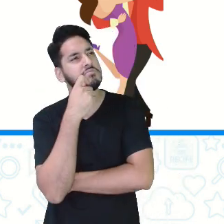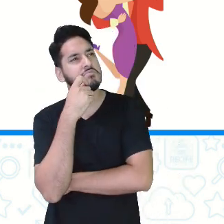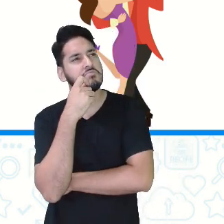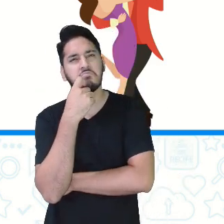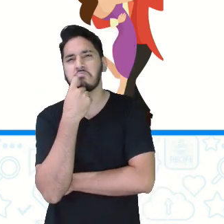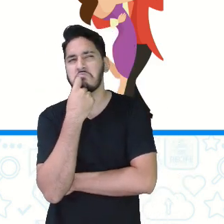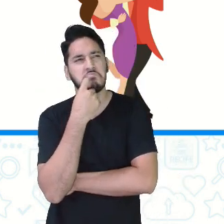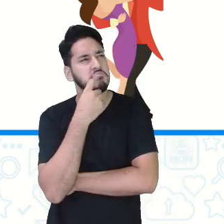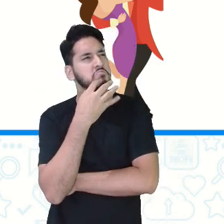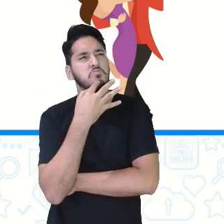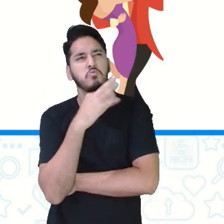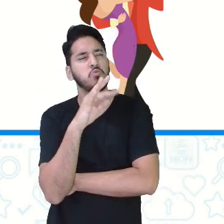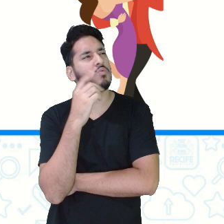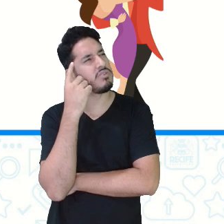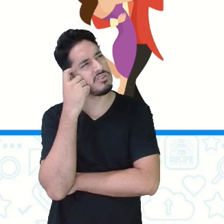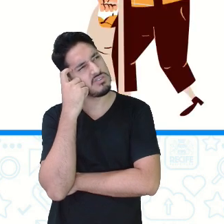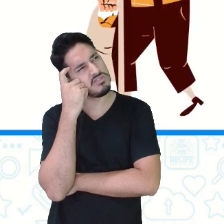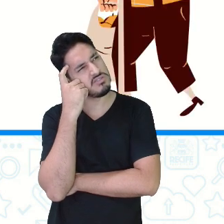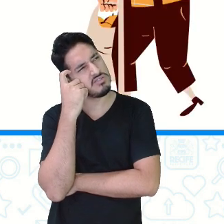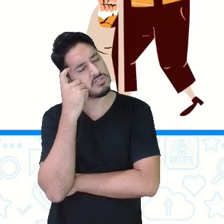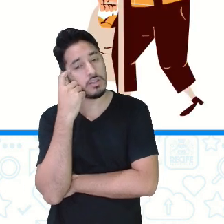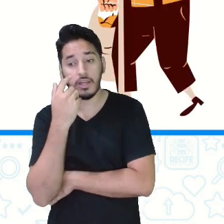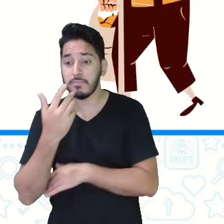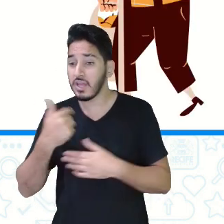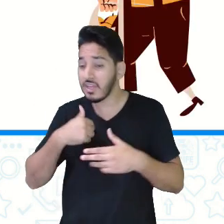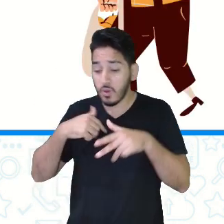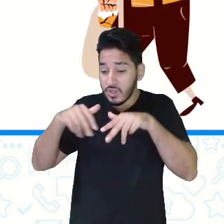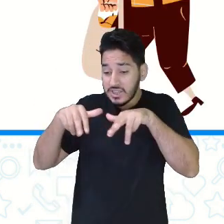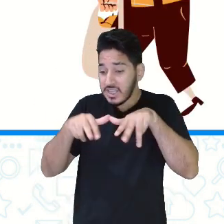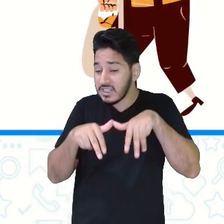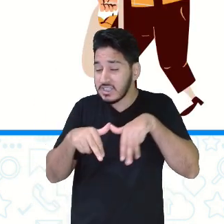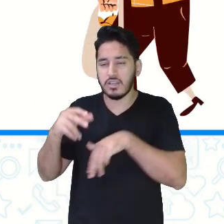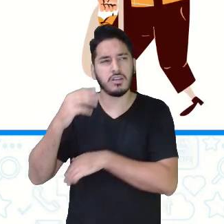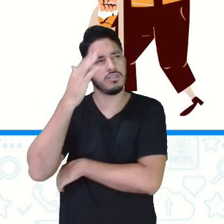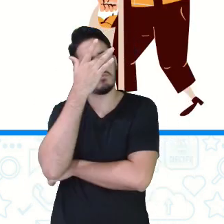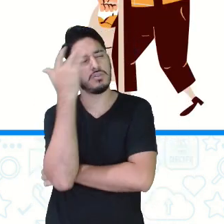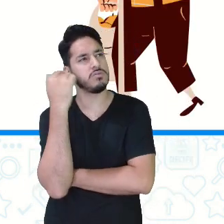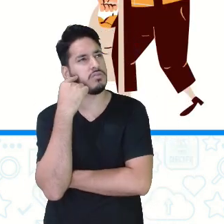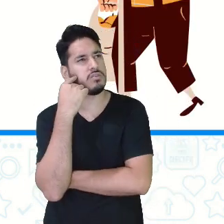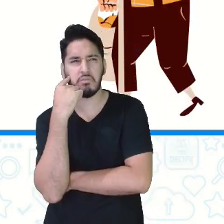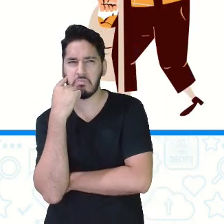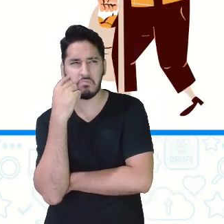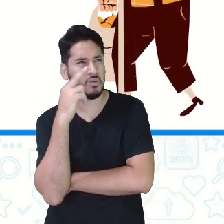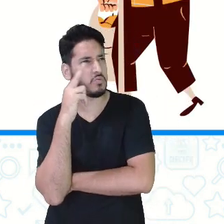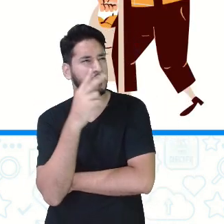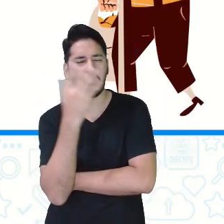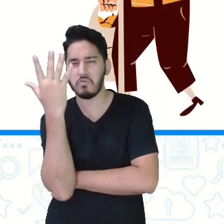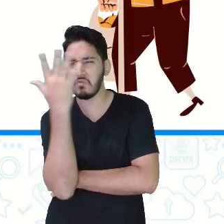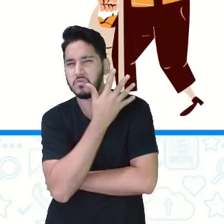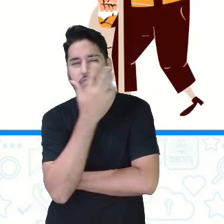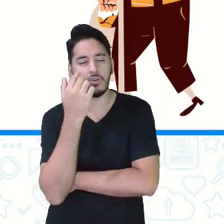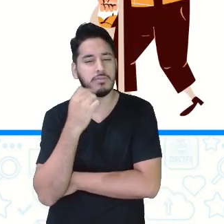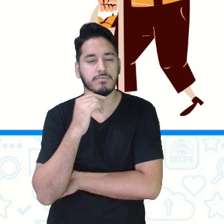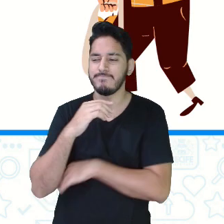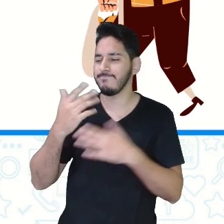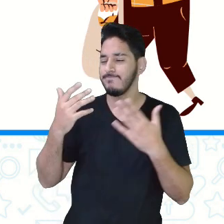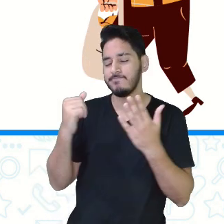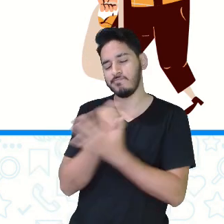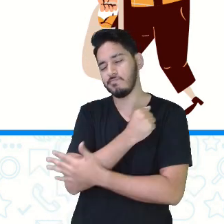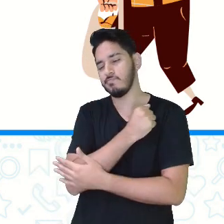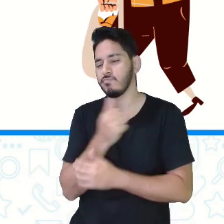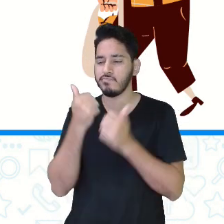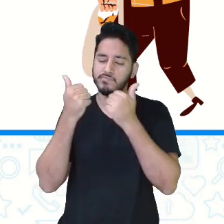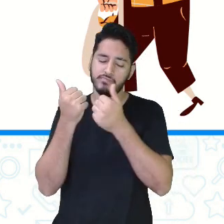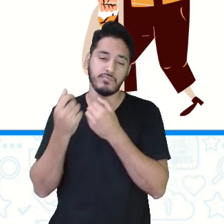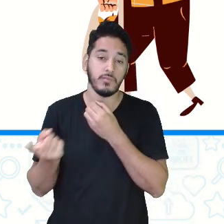era a donzela. Aquela com quem dancei a noite toda. Ninguém tinha visto. Desanimado, voltou para a